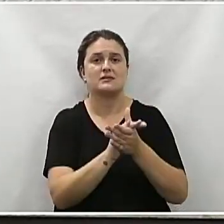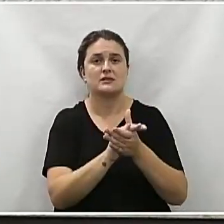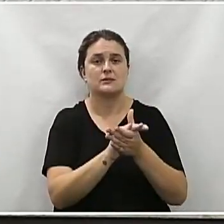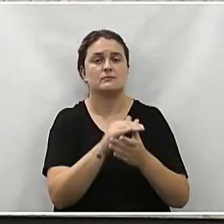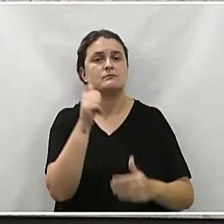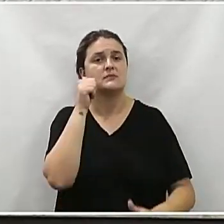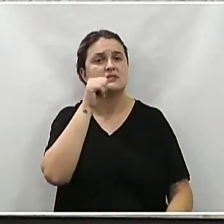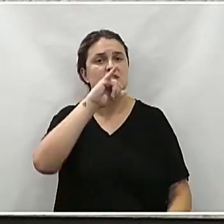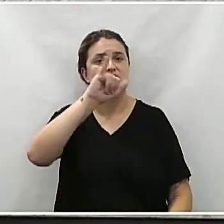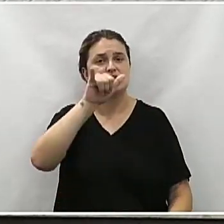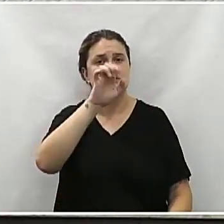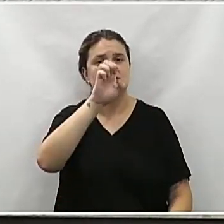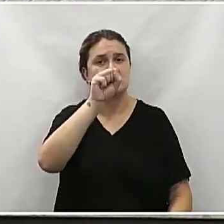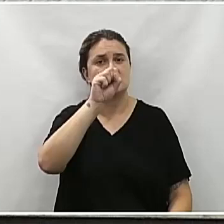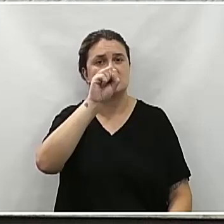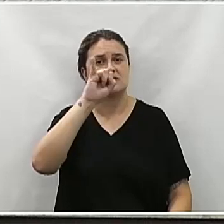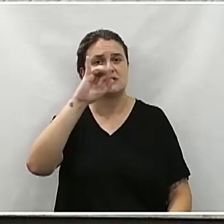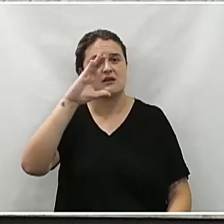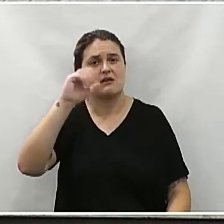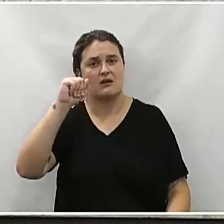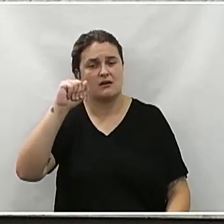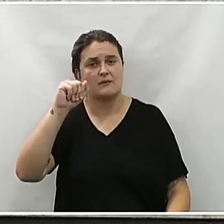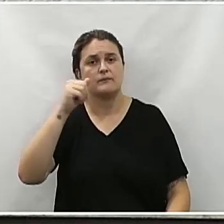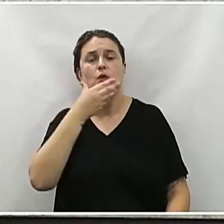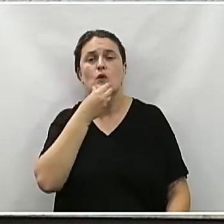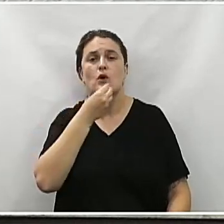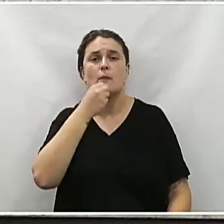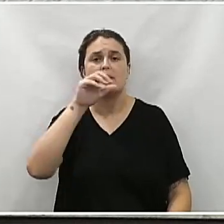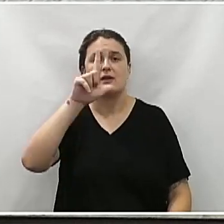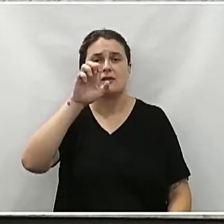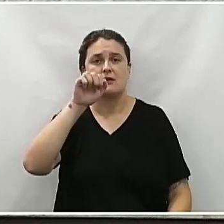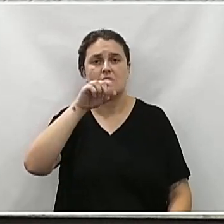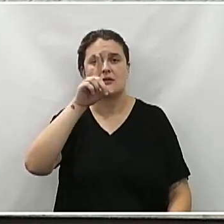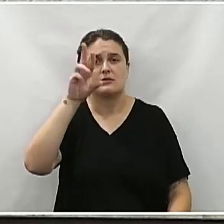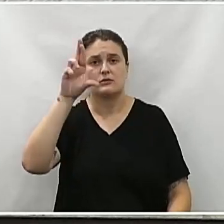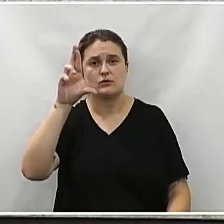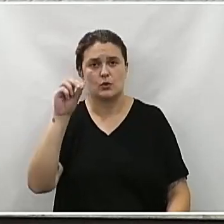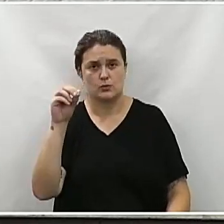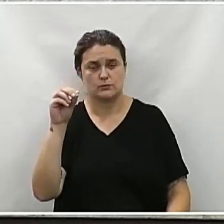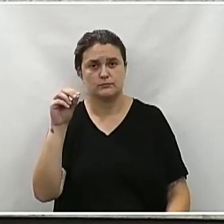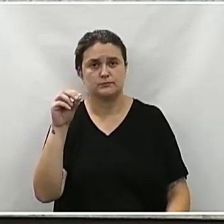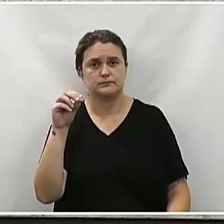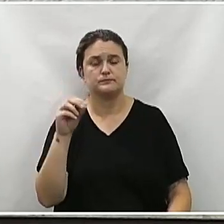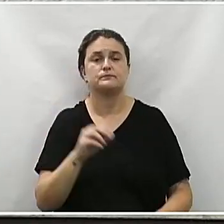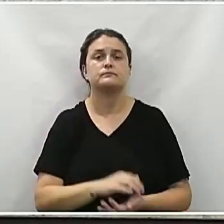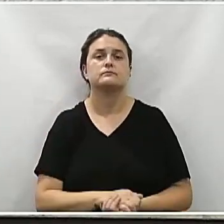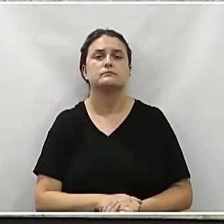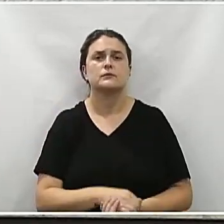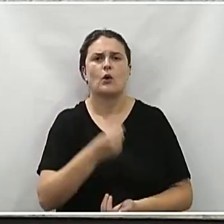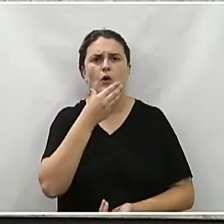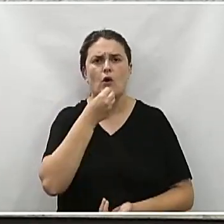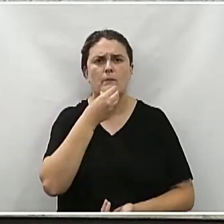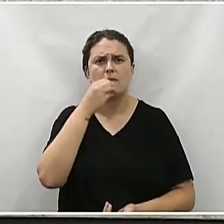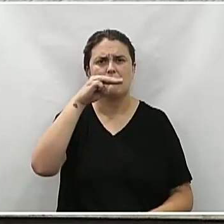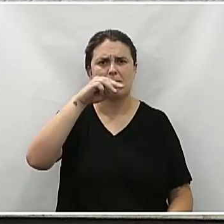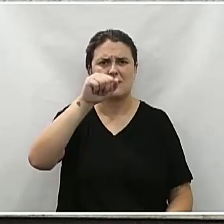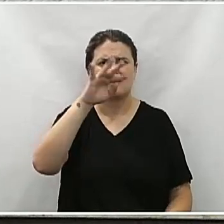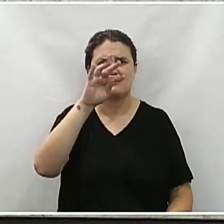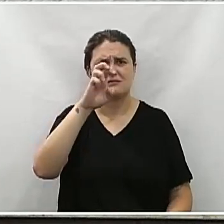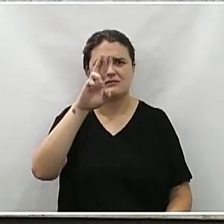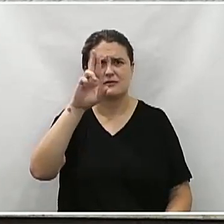senhora Jéssica Milena Godoy, Leandro, aos 25 anos, e Mateus Estuch, aos 22 anos,